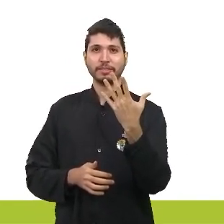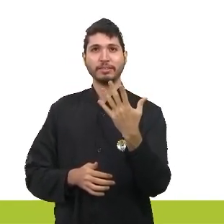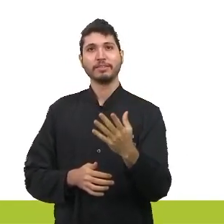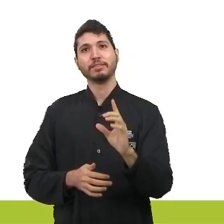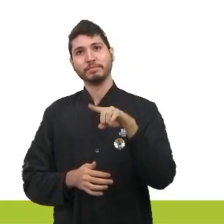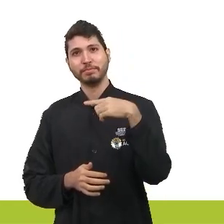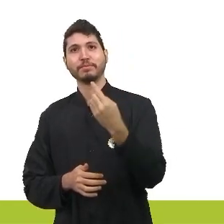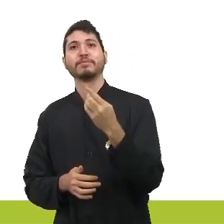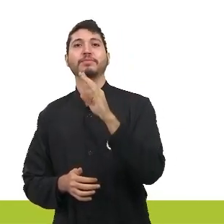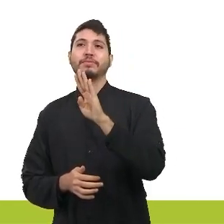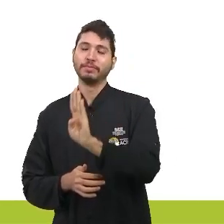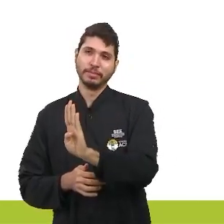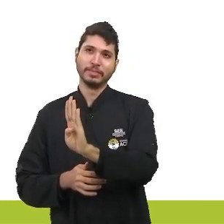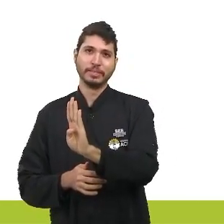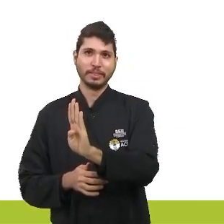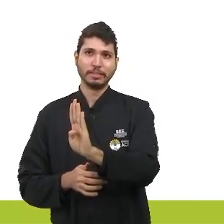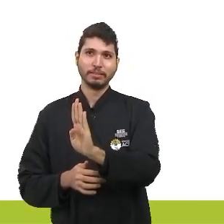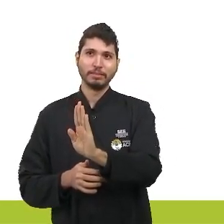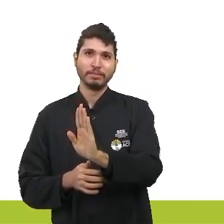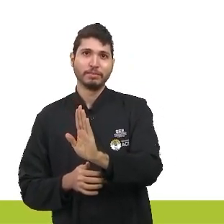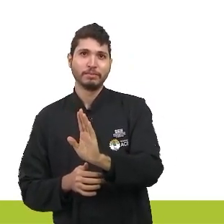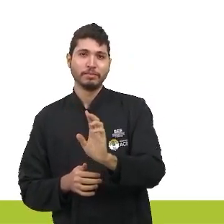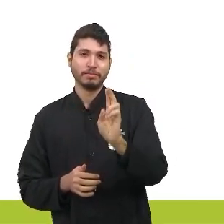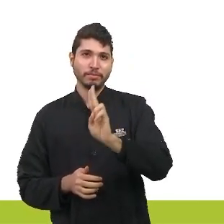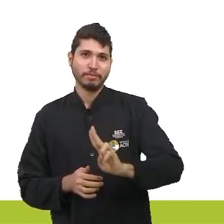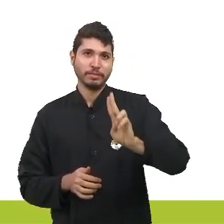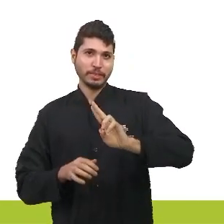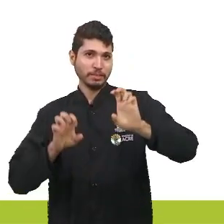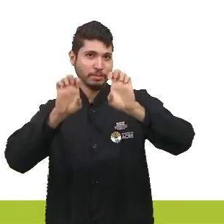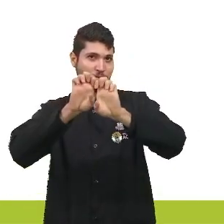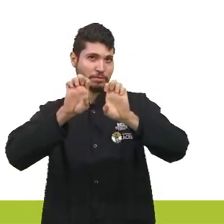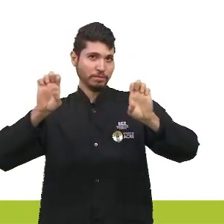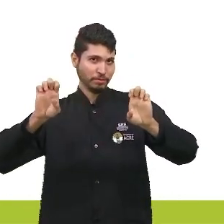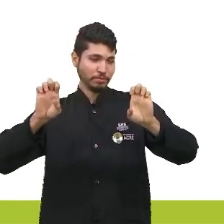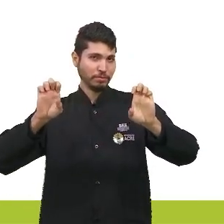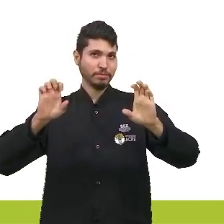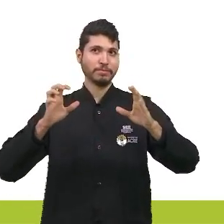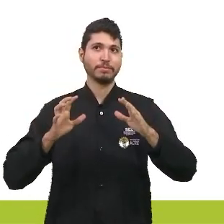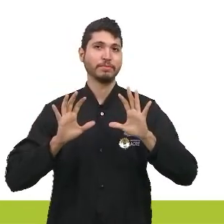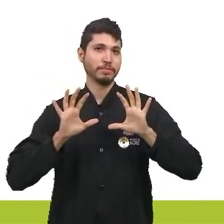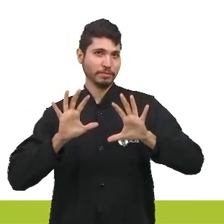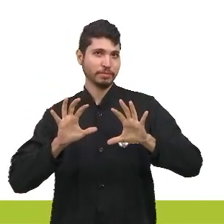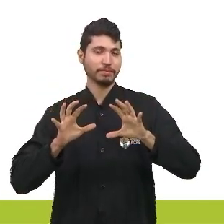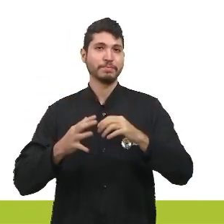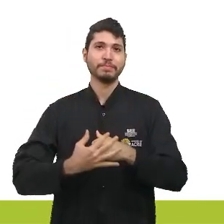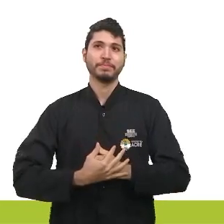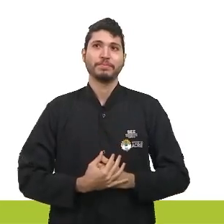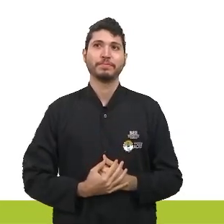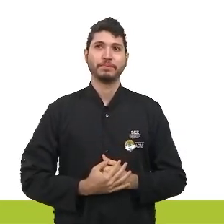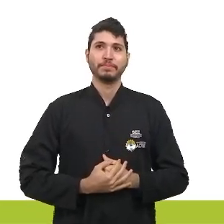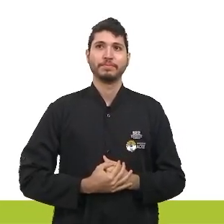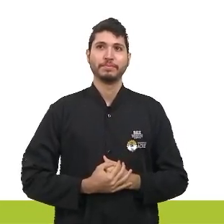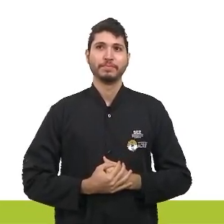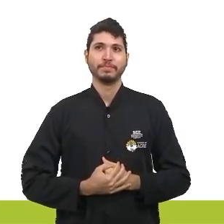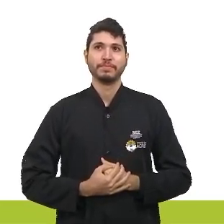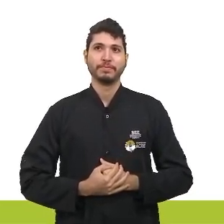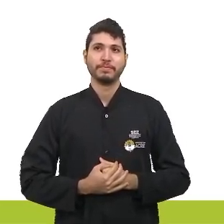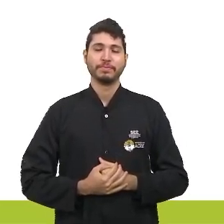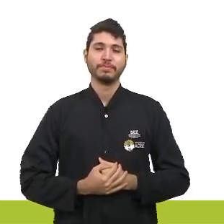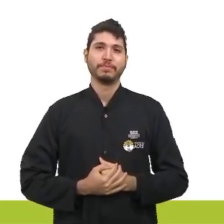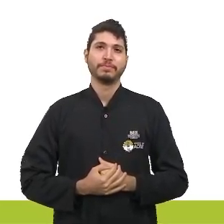é dada pela seguinte expressão matemática. Então, nós vamos ler isso aqui da seguinte maneira. Deixa